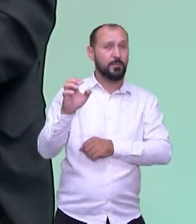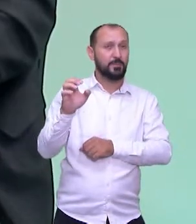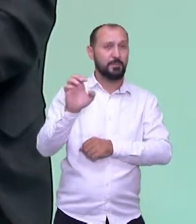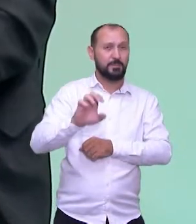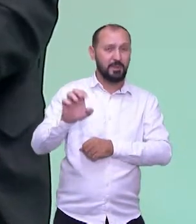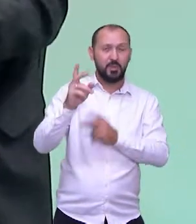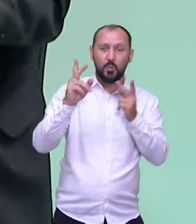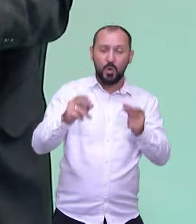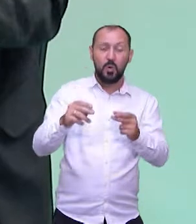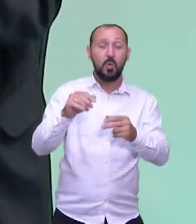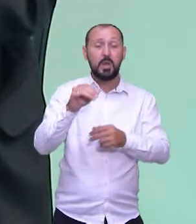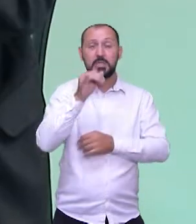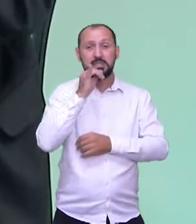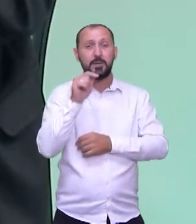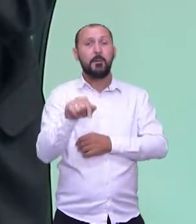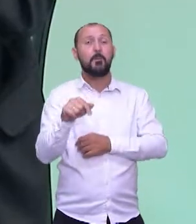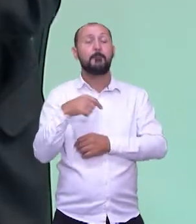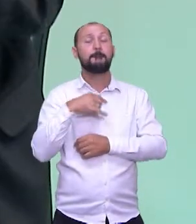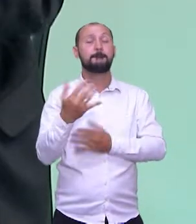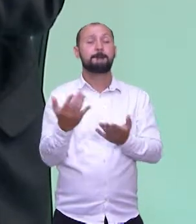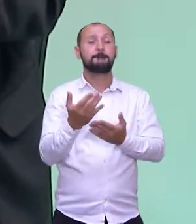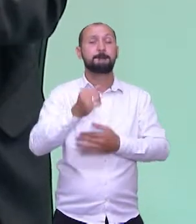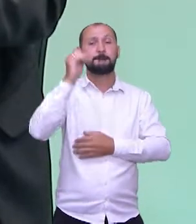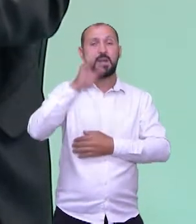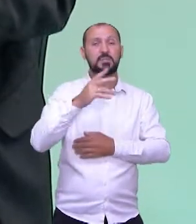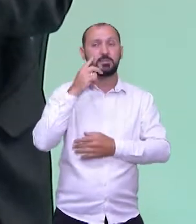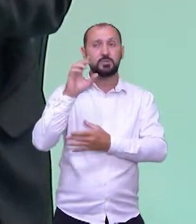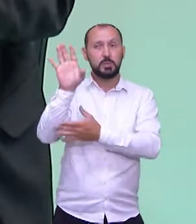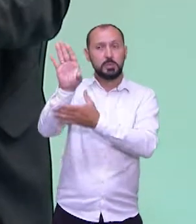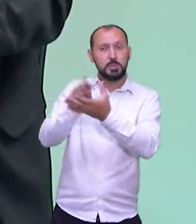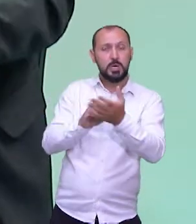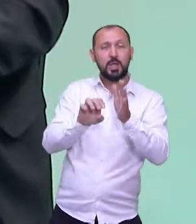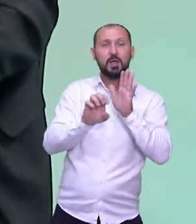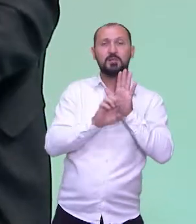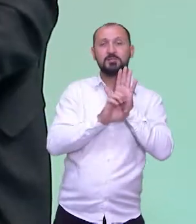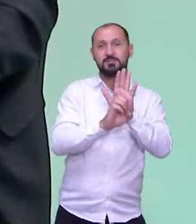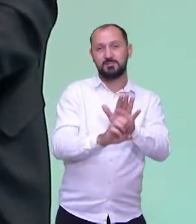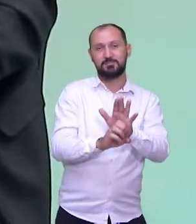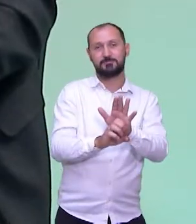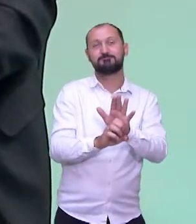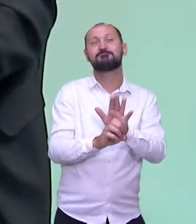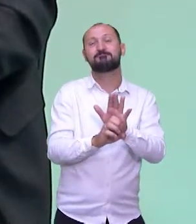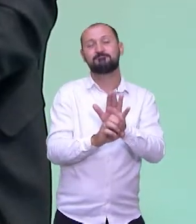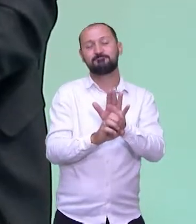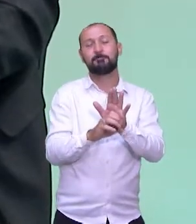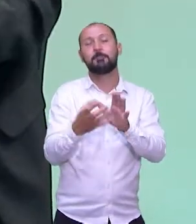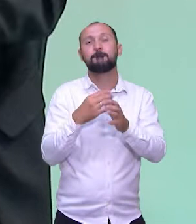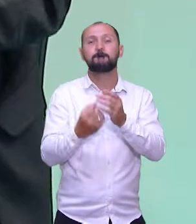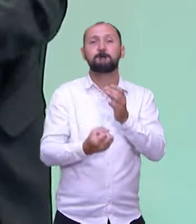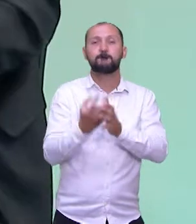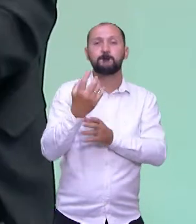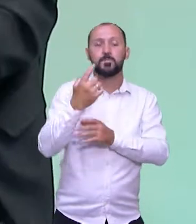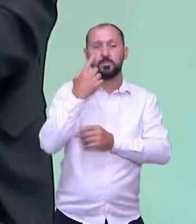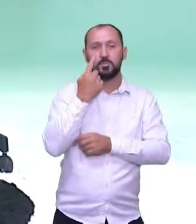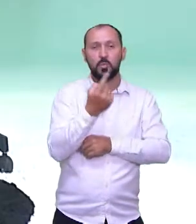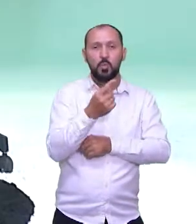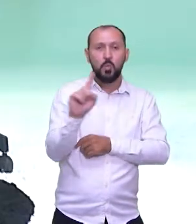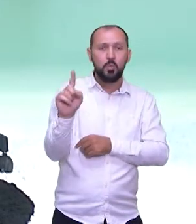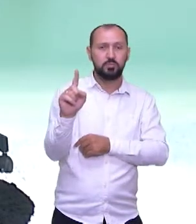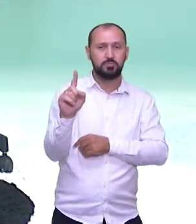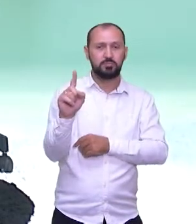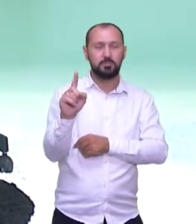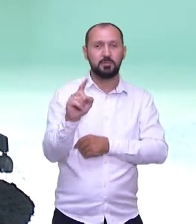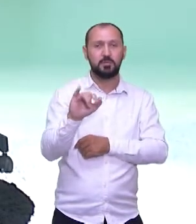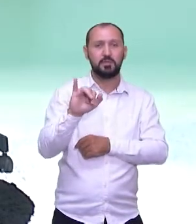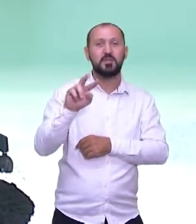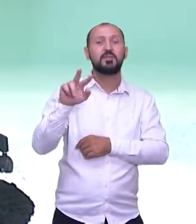linha. O Brasil, seguindo esse exemplo, também vem buscando desenvolver a criação do seu IVA.